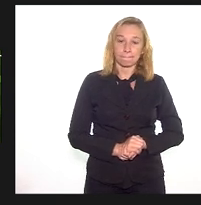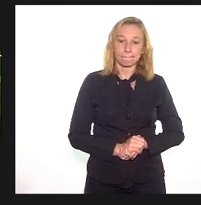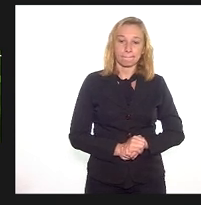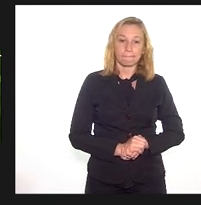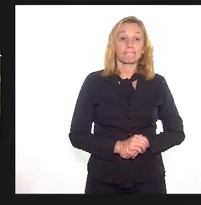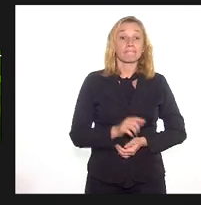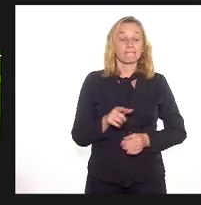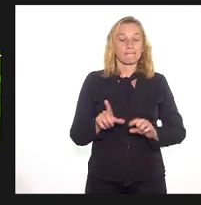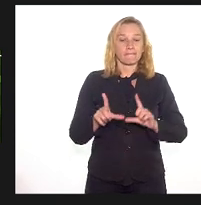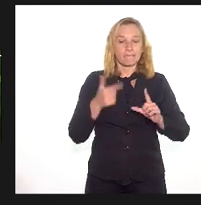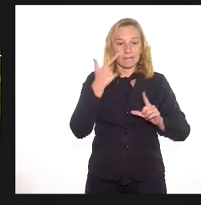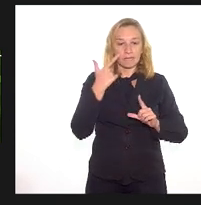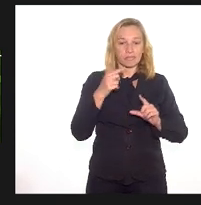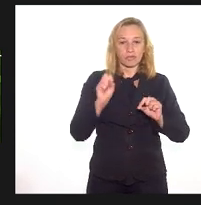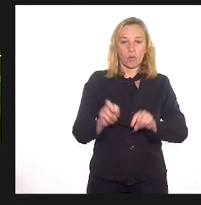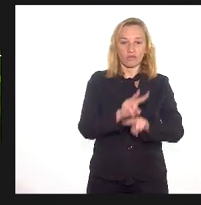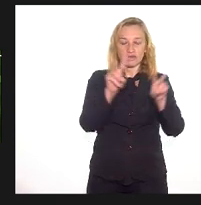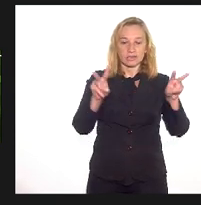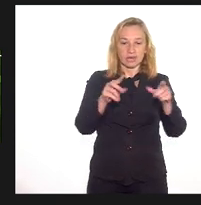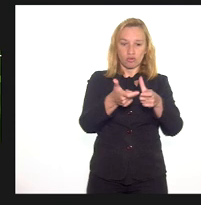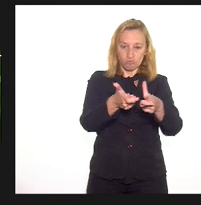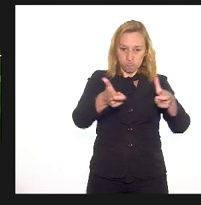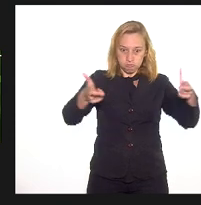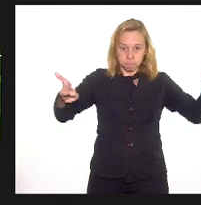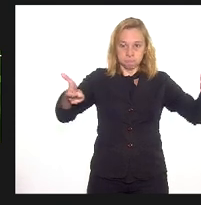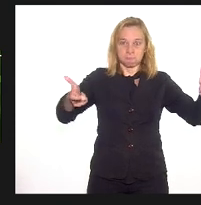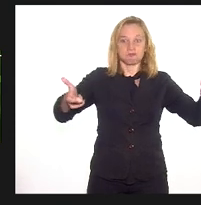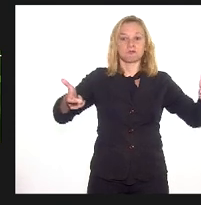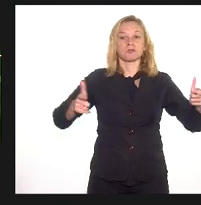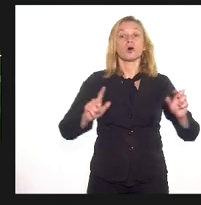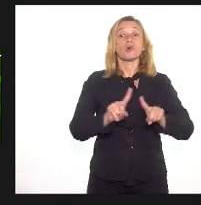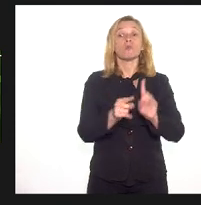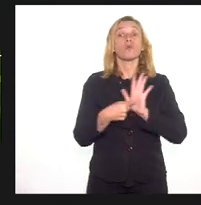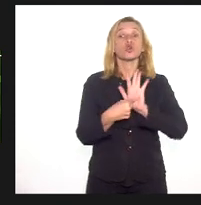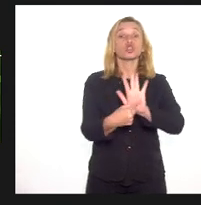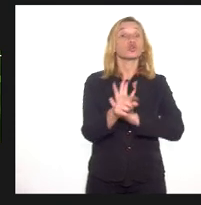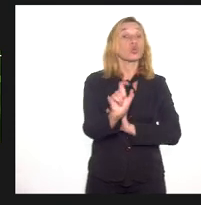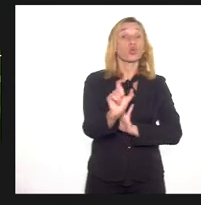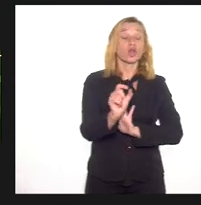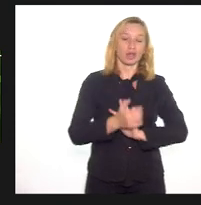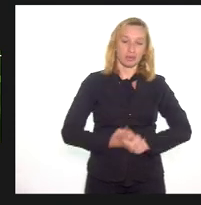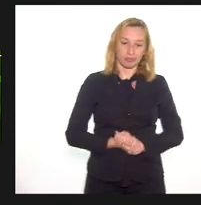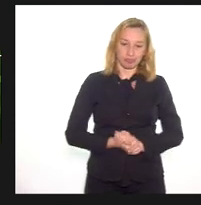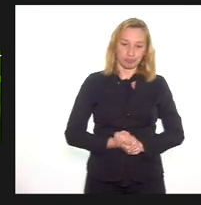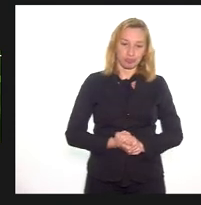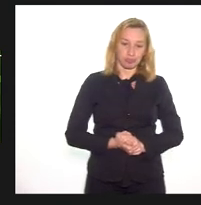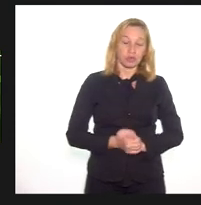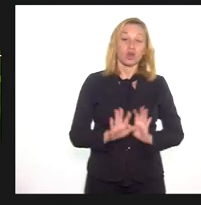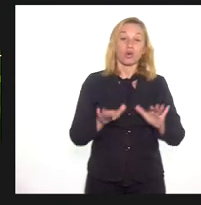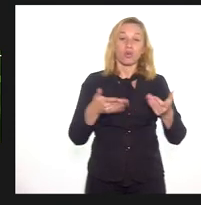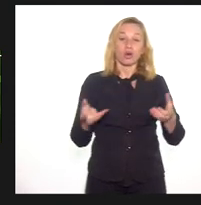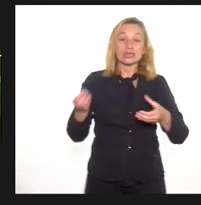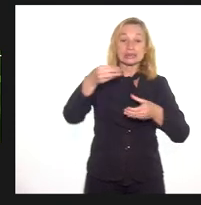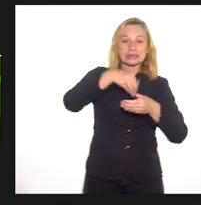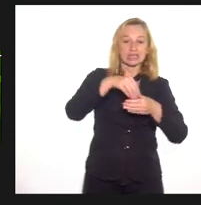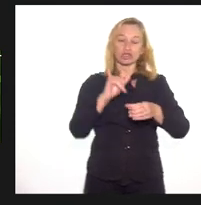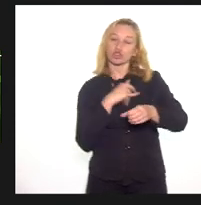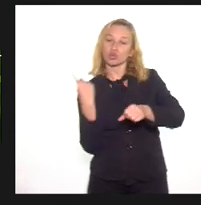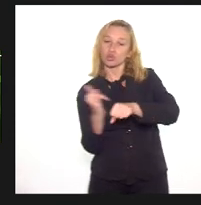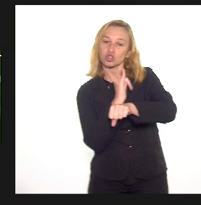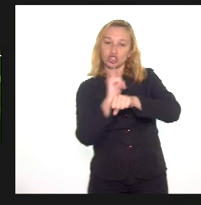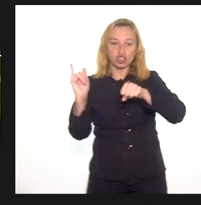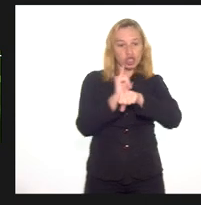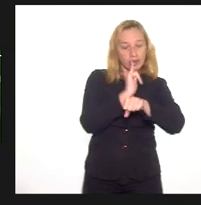Aqui a gente tem uma visão global nesse slide, mostrando qual é, dentro da nossa estratégia